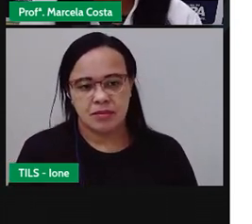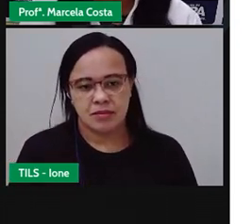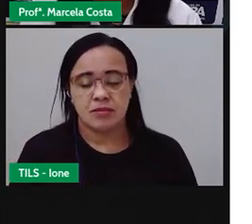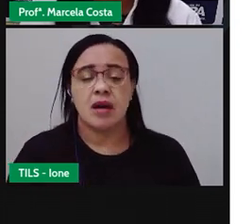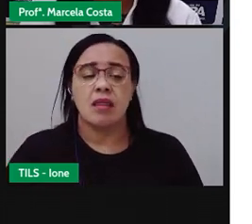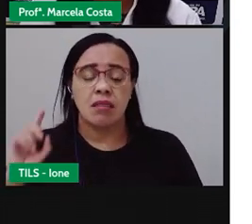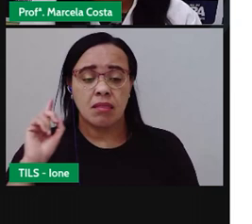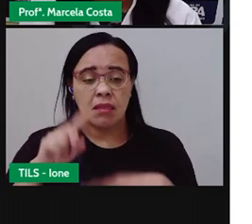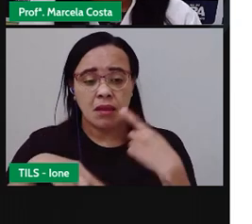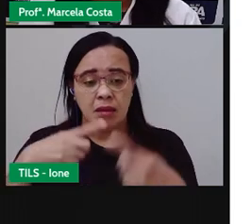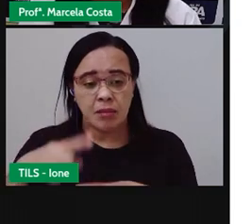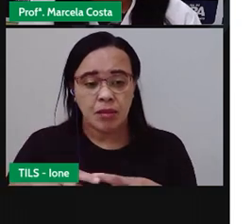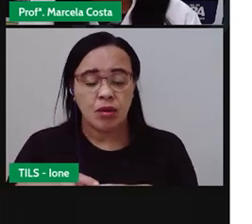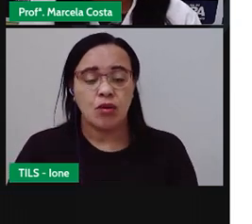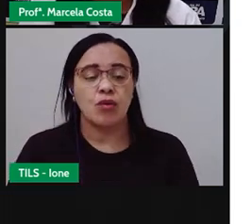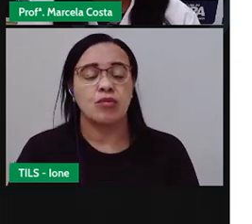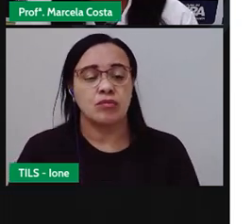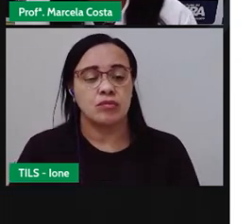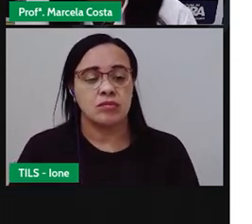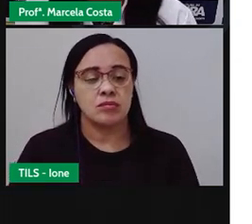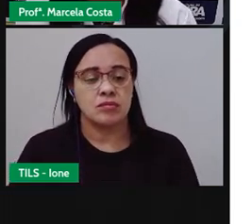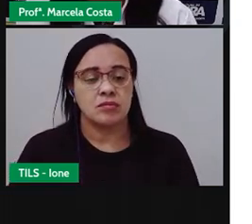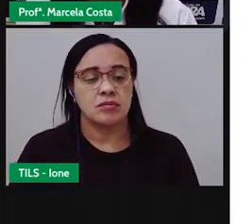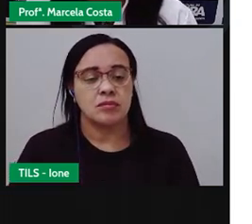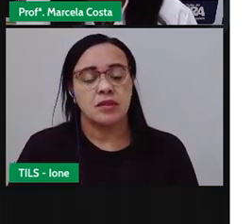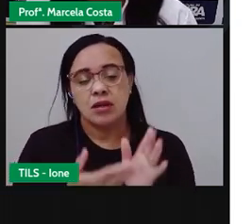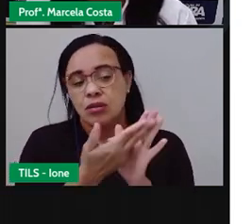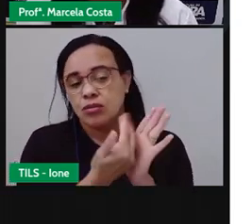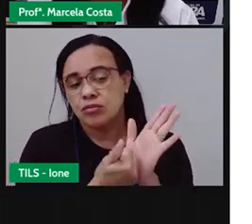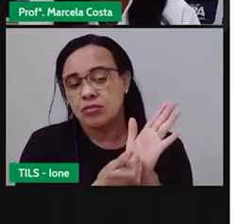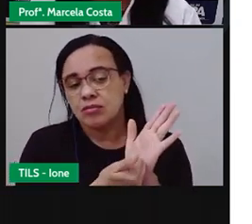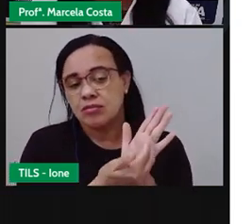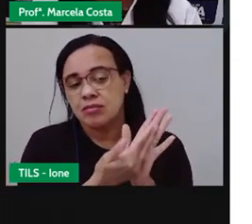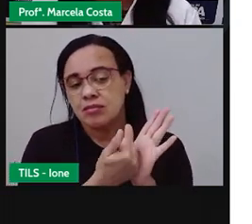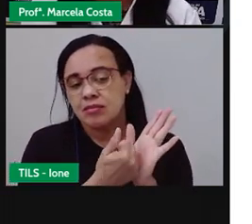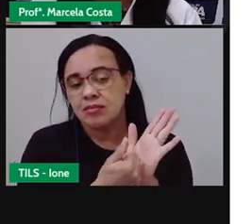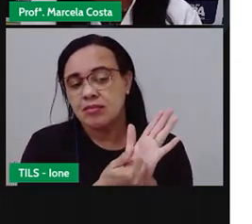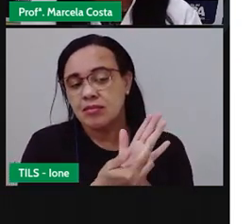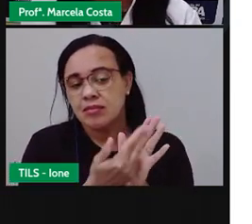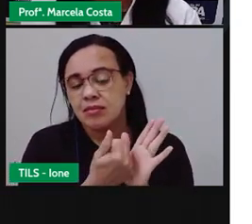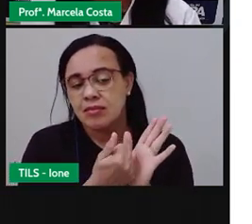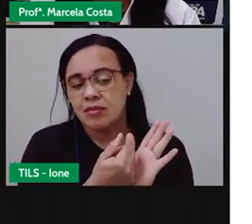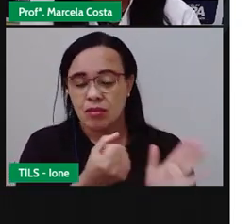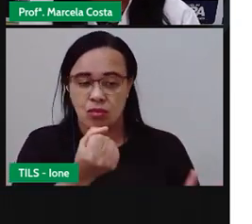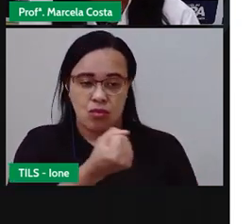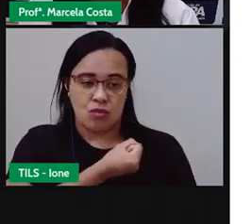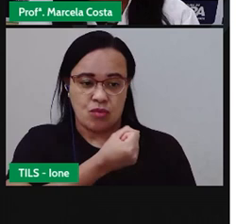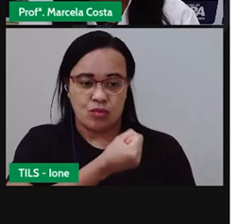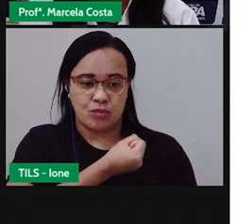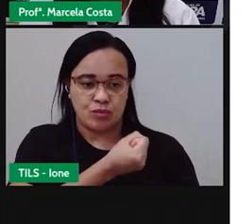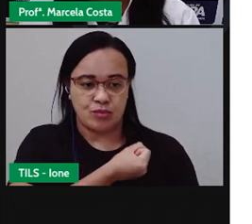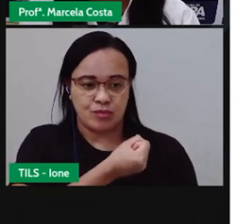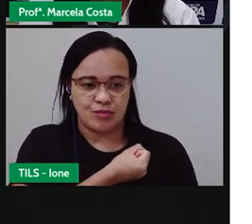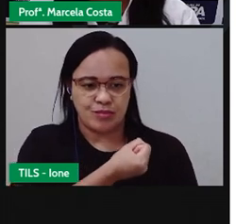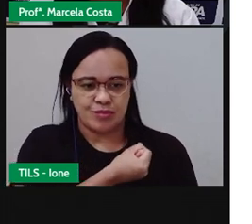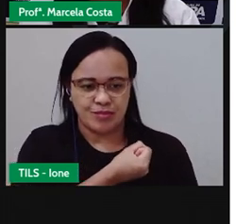e depois eu tirei essa outra imagem aqui e ela mostra para gente